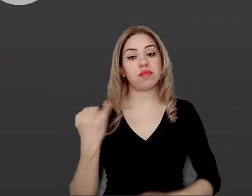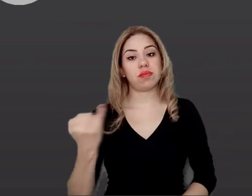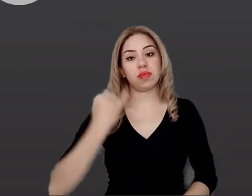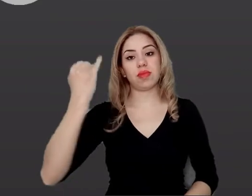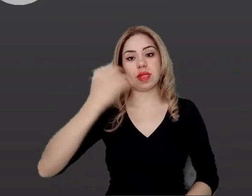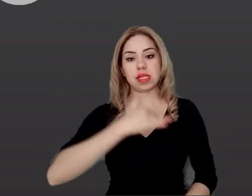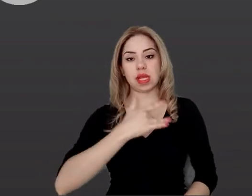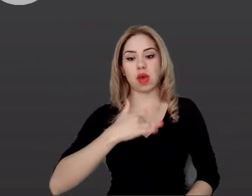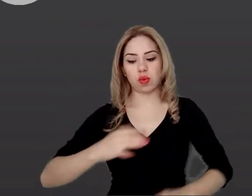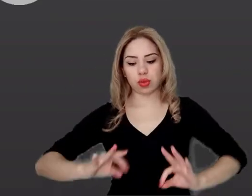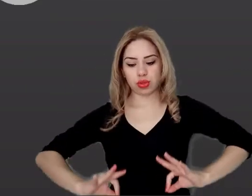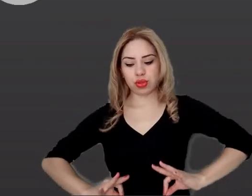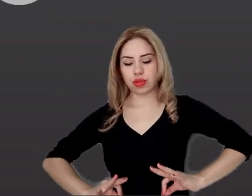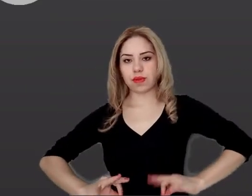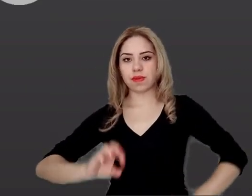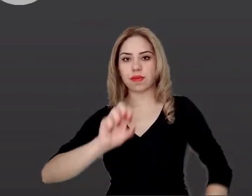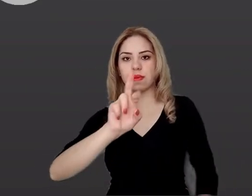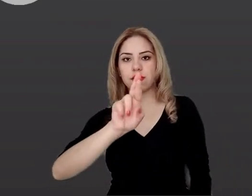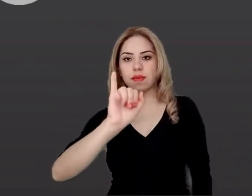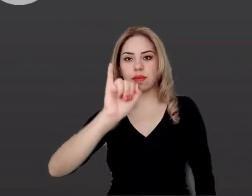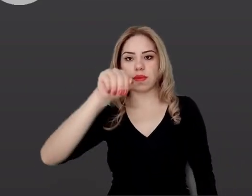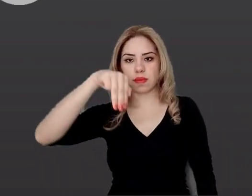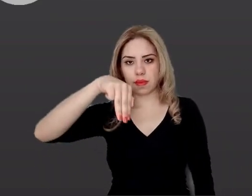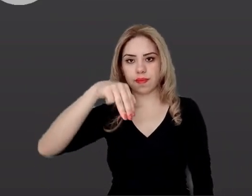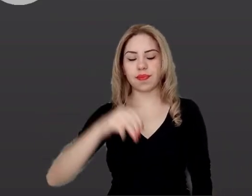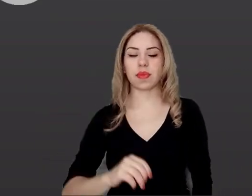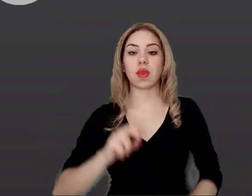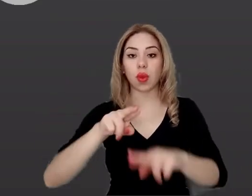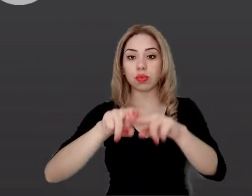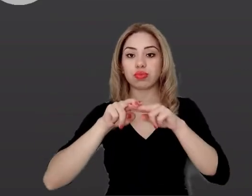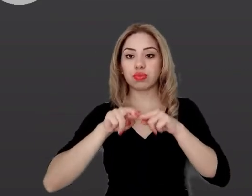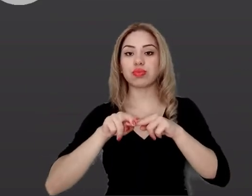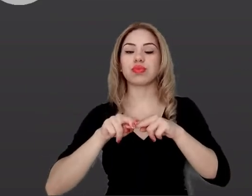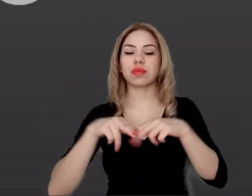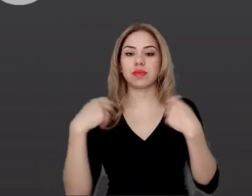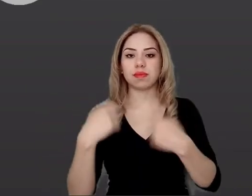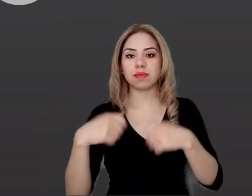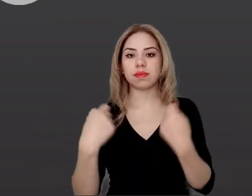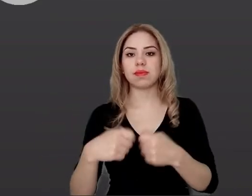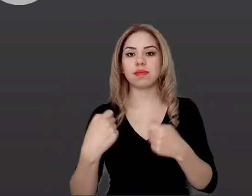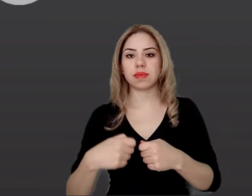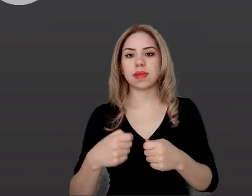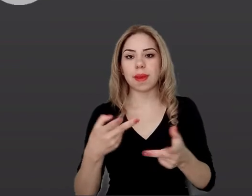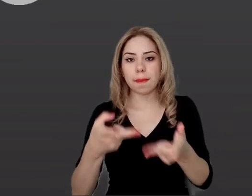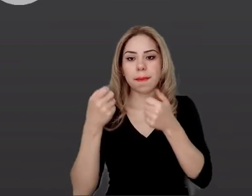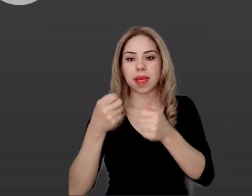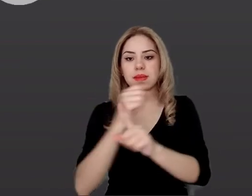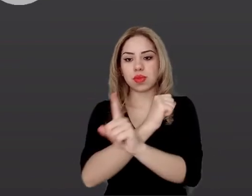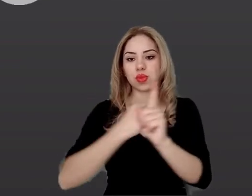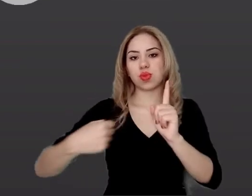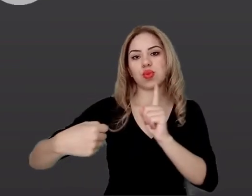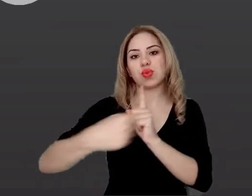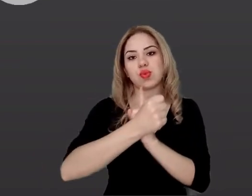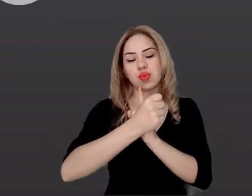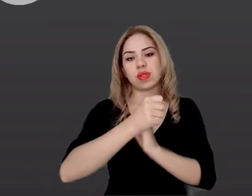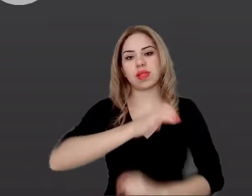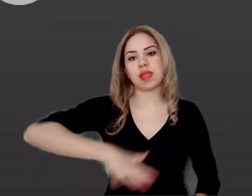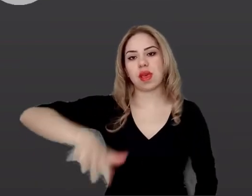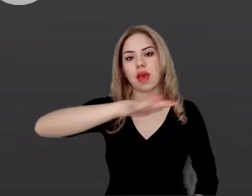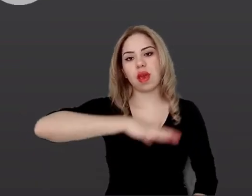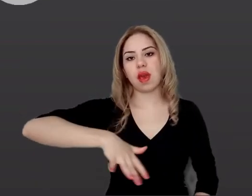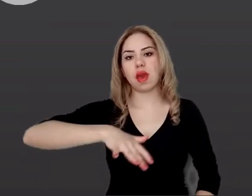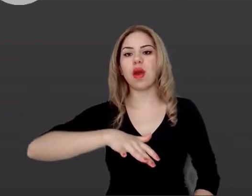está a saúde desse rim. Por isso, nós vamos ter que levar em conta, né, as questões sociais, as